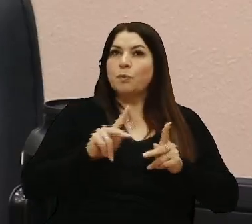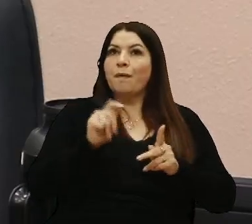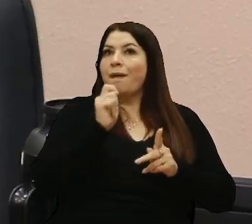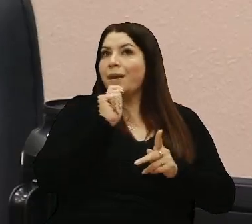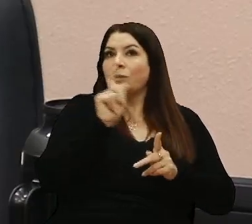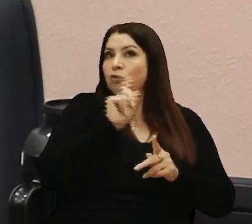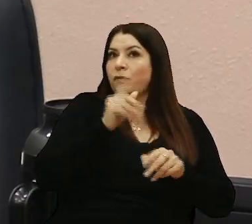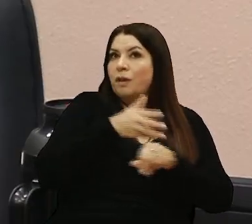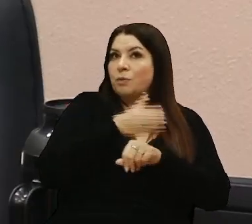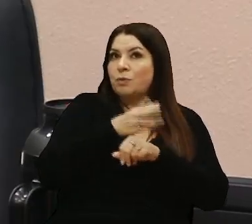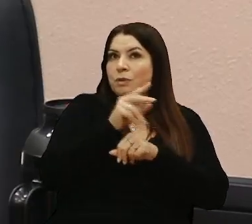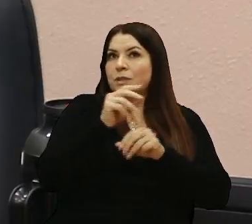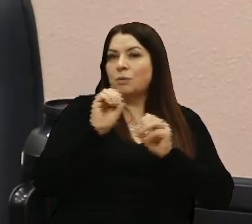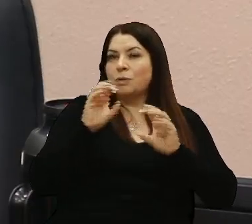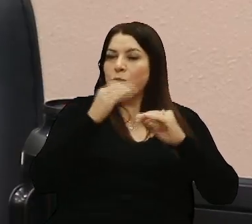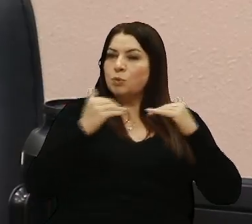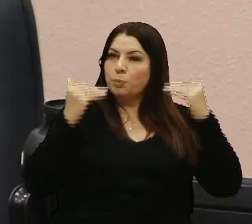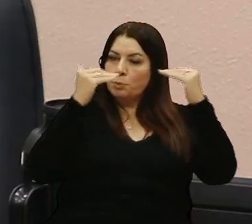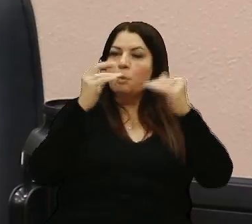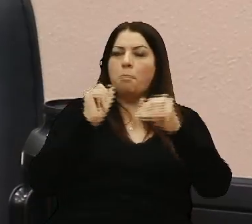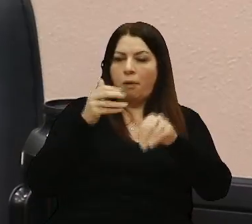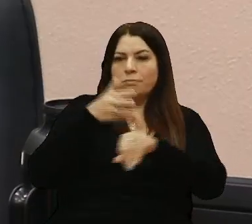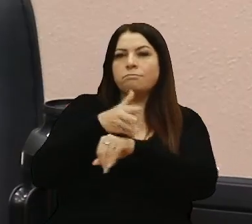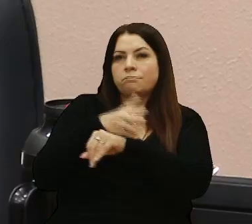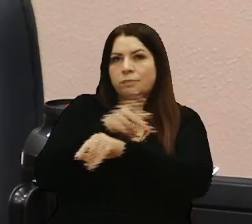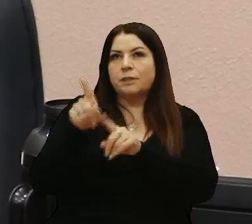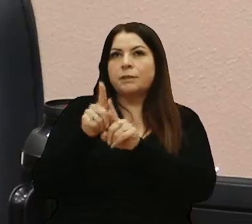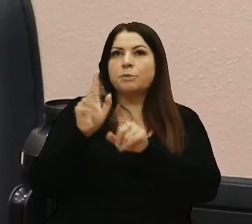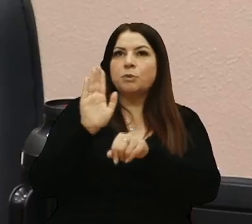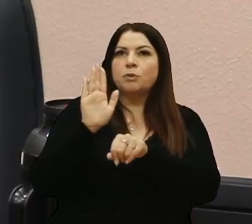tiveram acesso ao ensino superior, possam ter acesso e